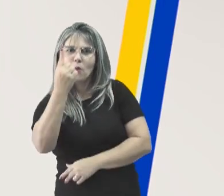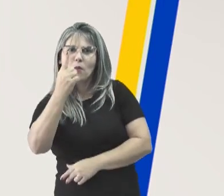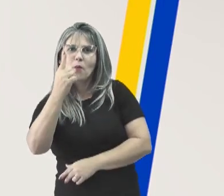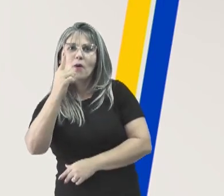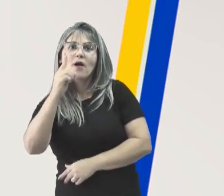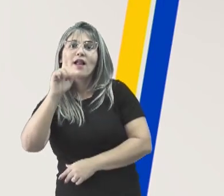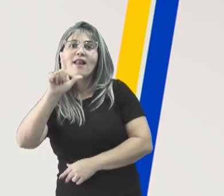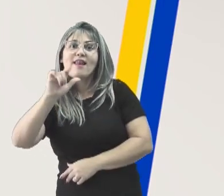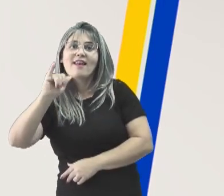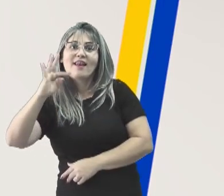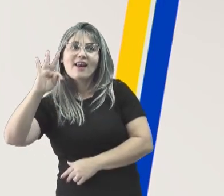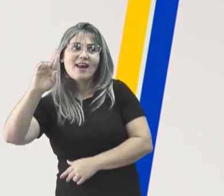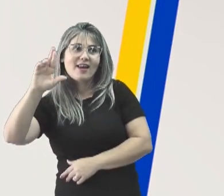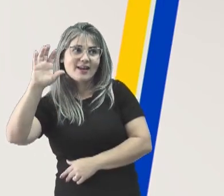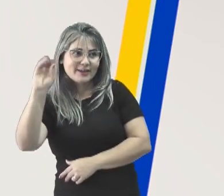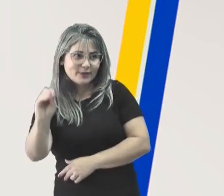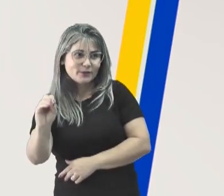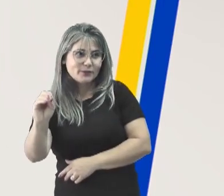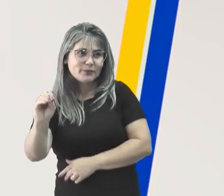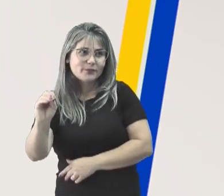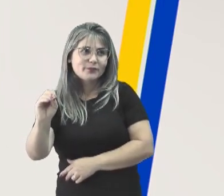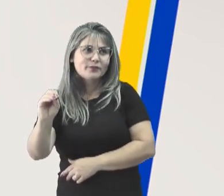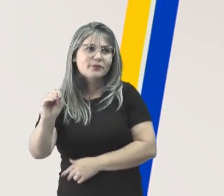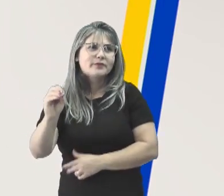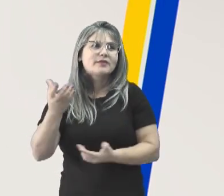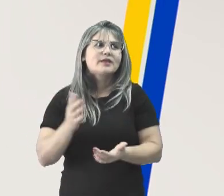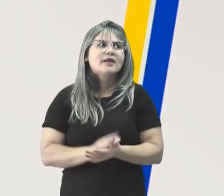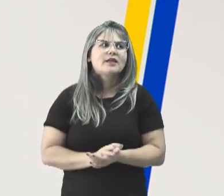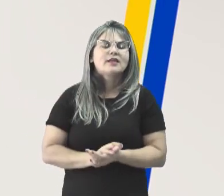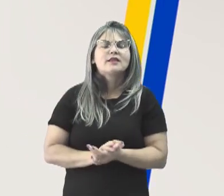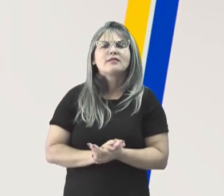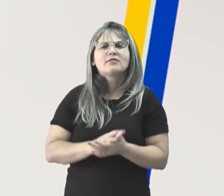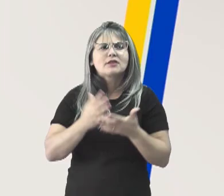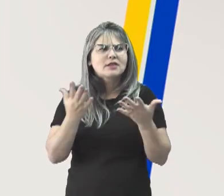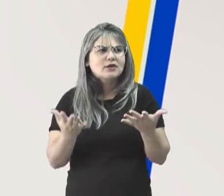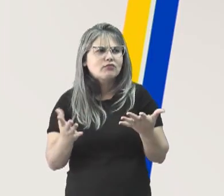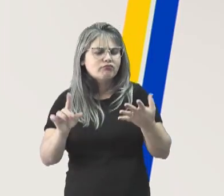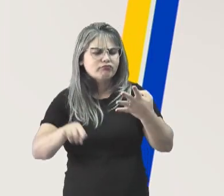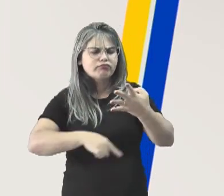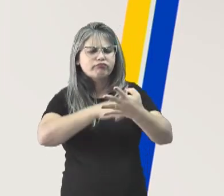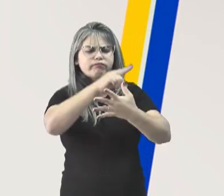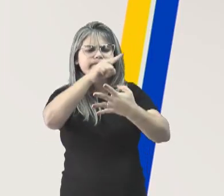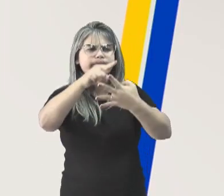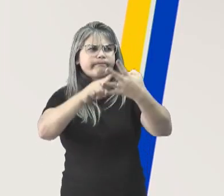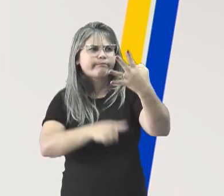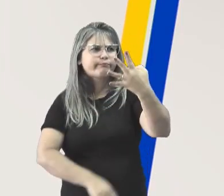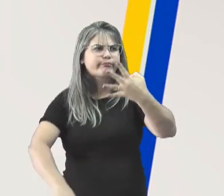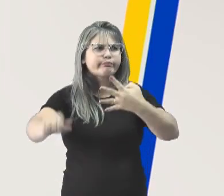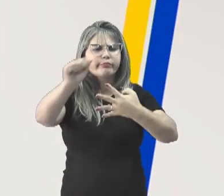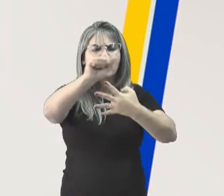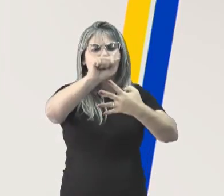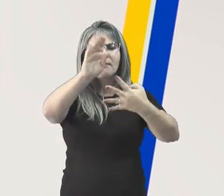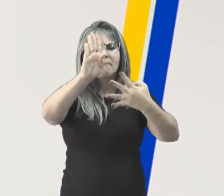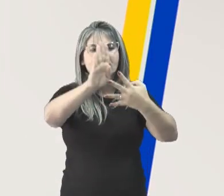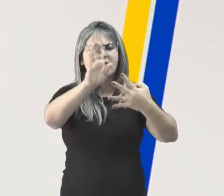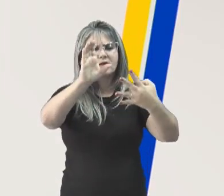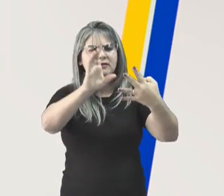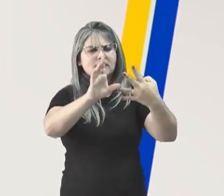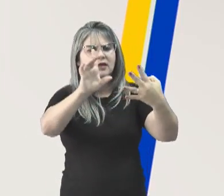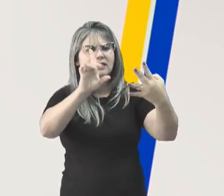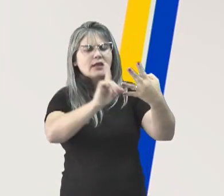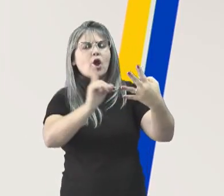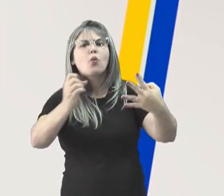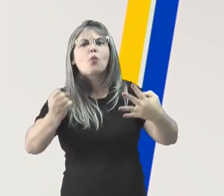480 litros de água, letra B, 4.800 litros de água, letra